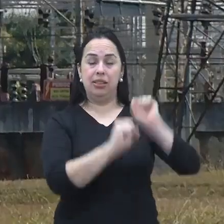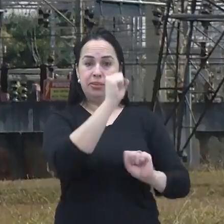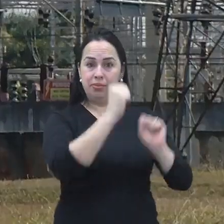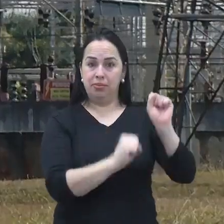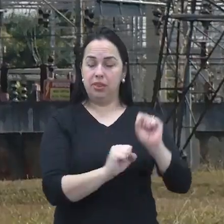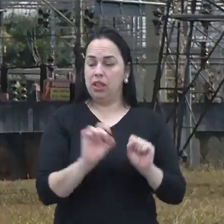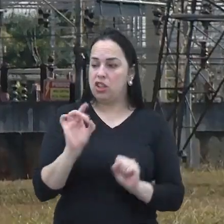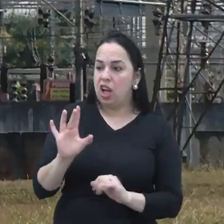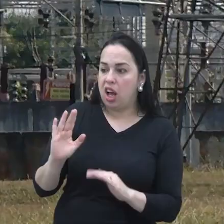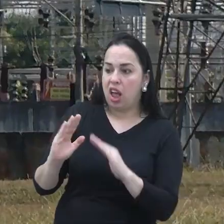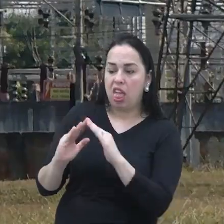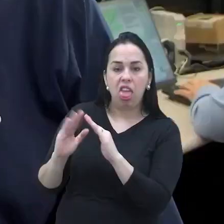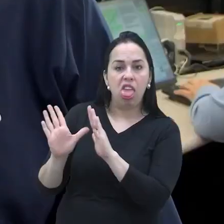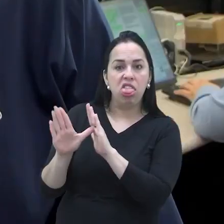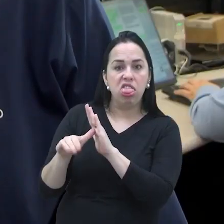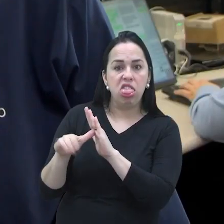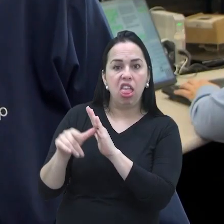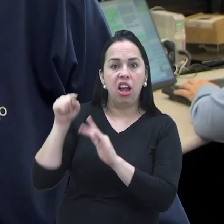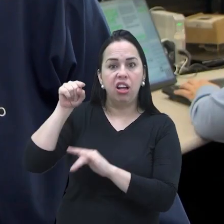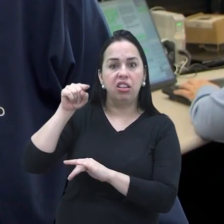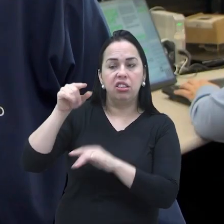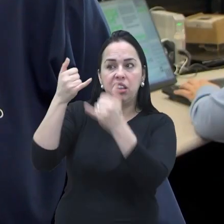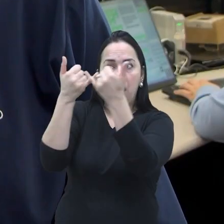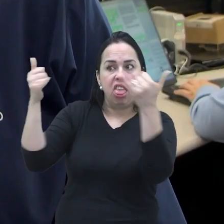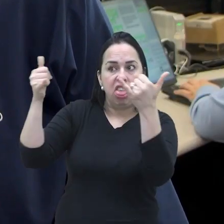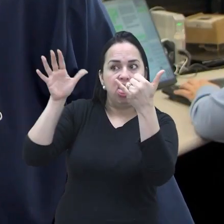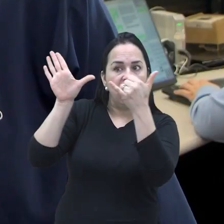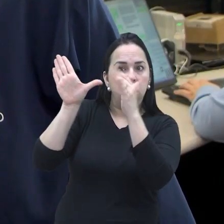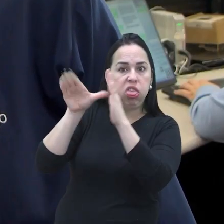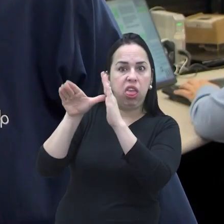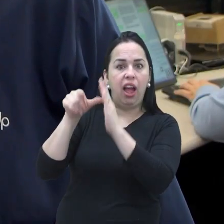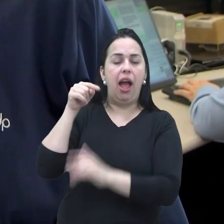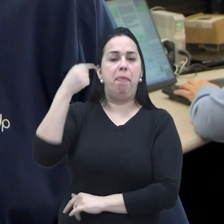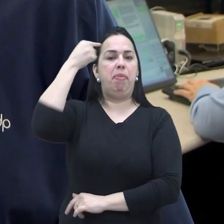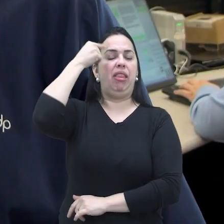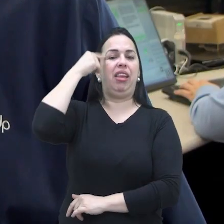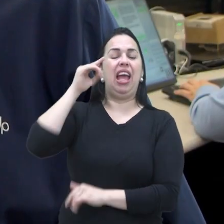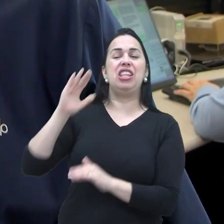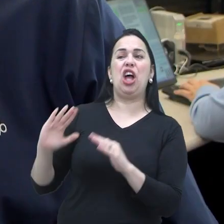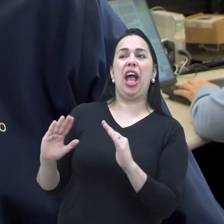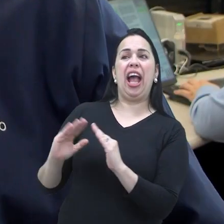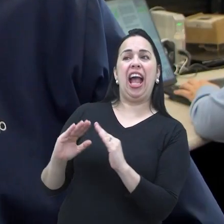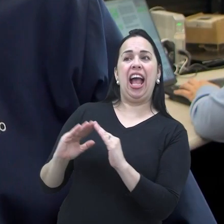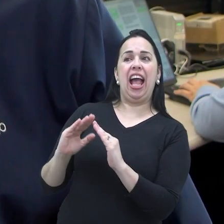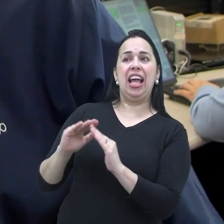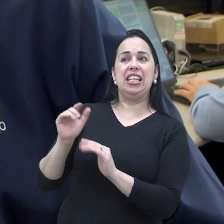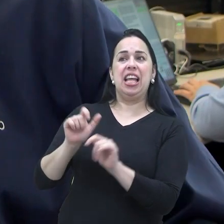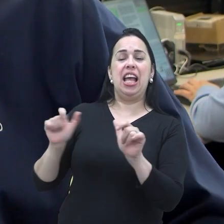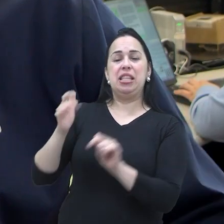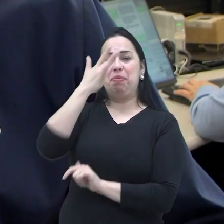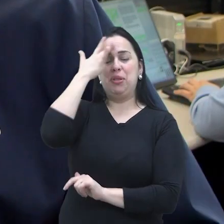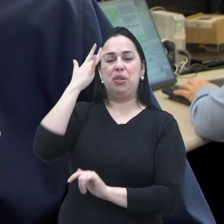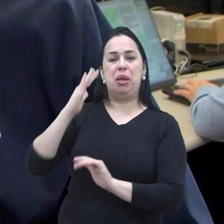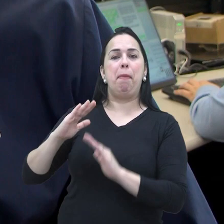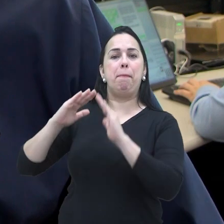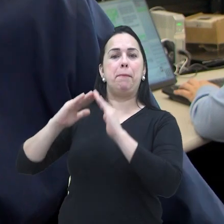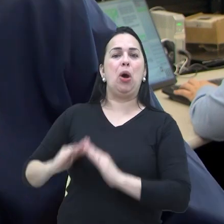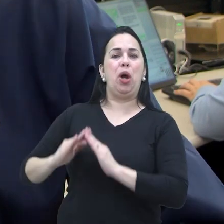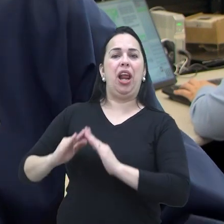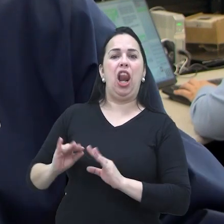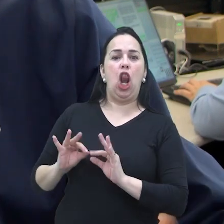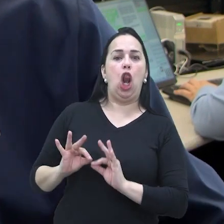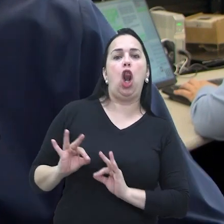e sim de empresas. Não são só residências, né? Às vezes as pessoas falam em fraude, irregularidade, acho que é aquela